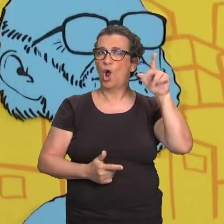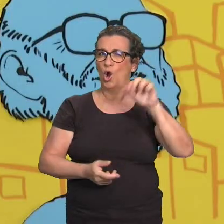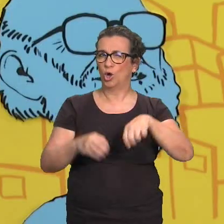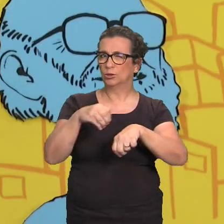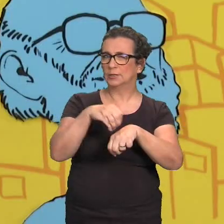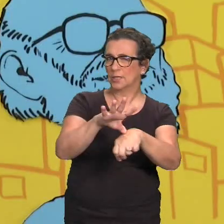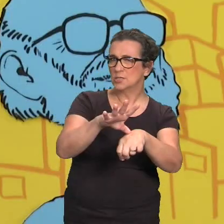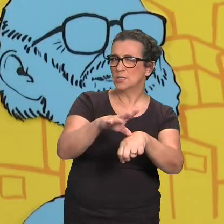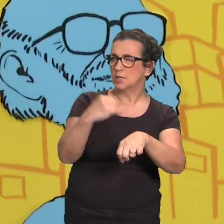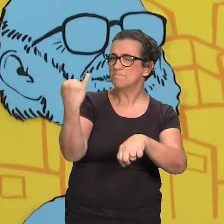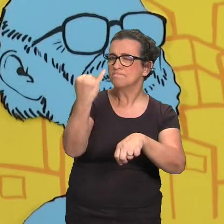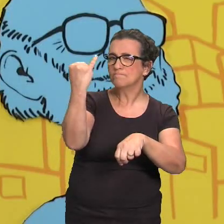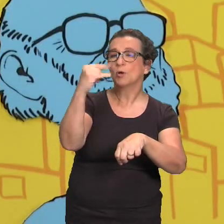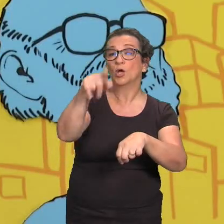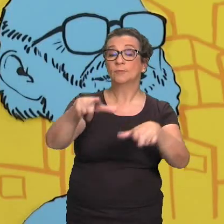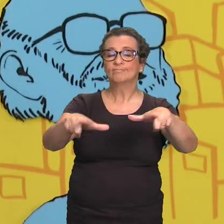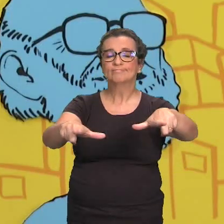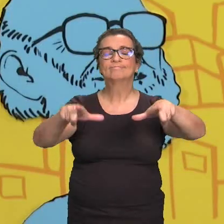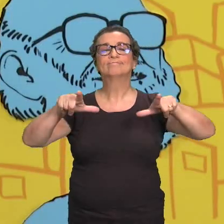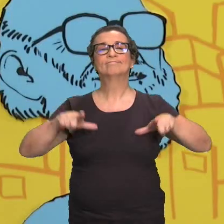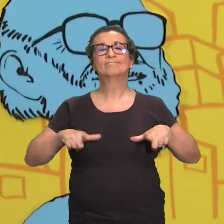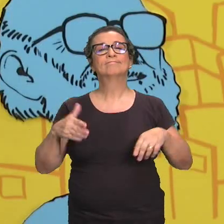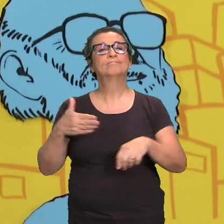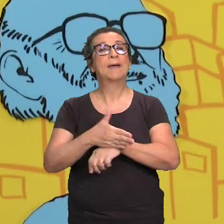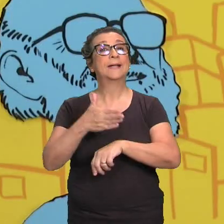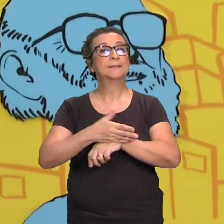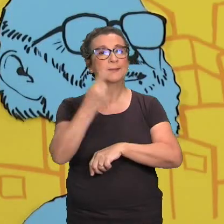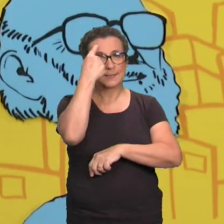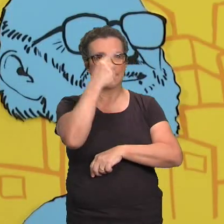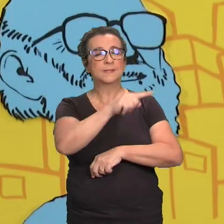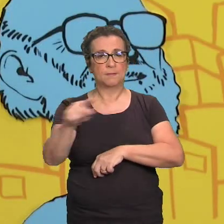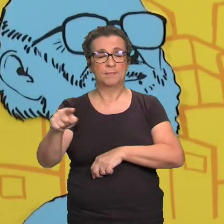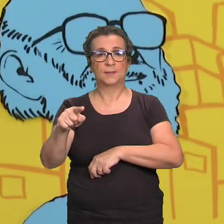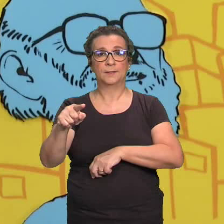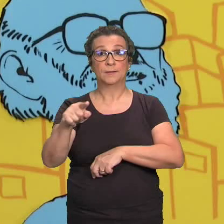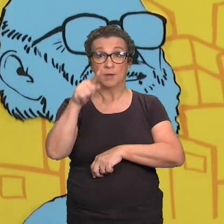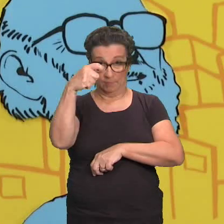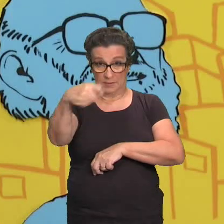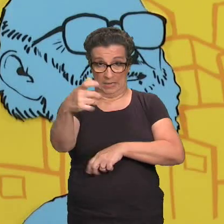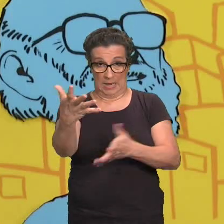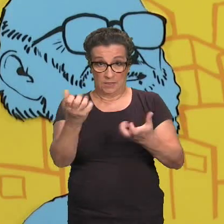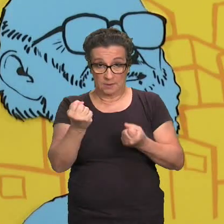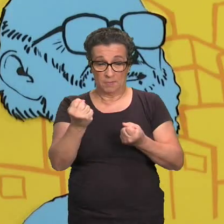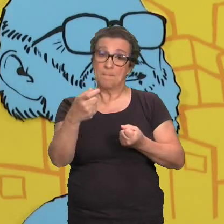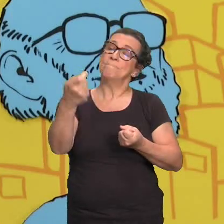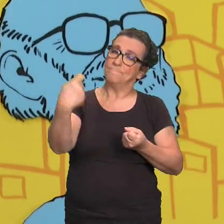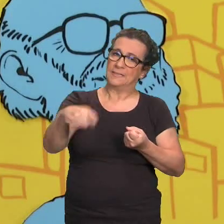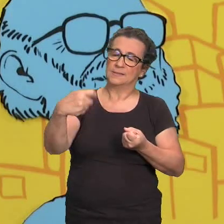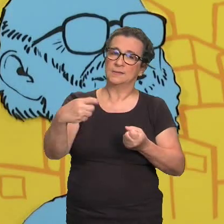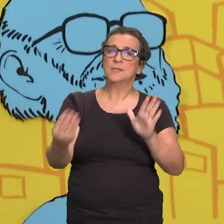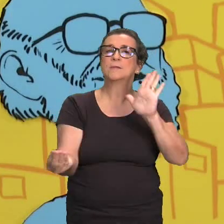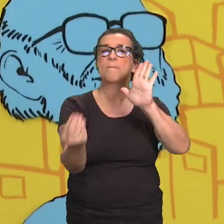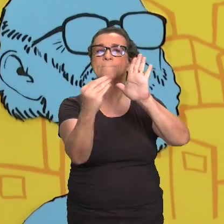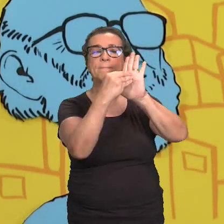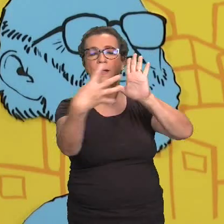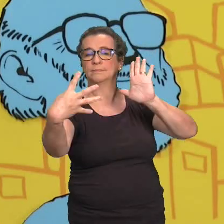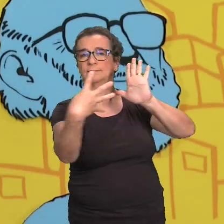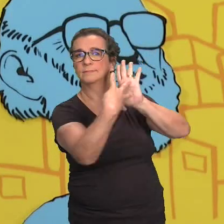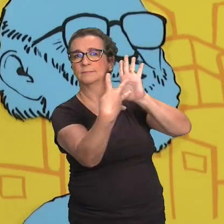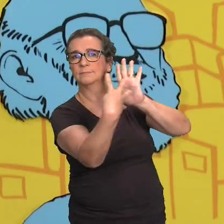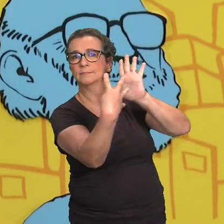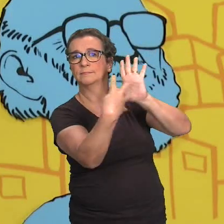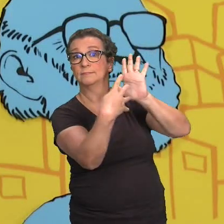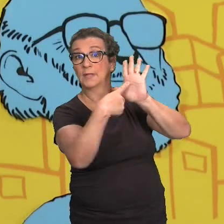importante é com relação ao certificado de participação da semana. Para recebê-lo, você vai precisar preencher o formulário de